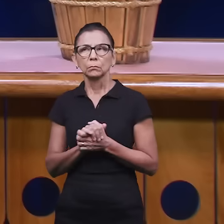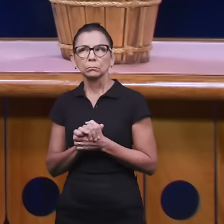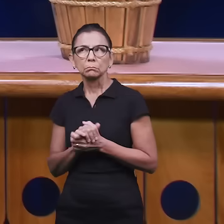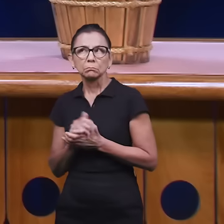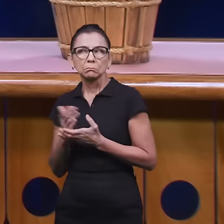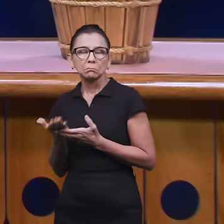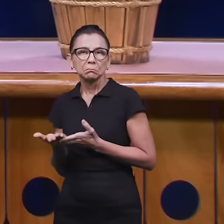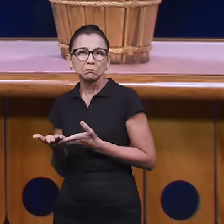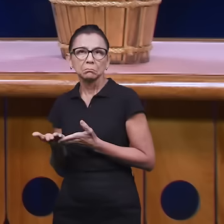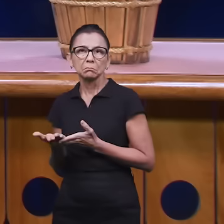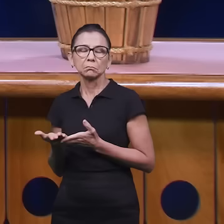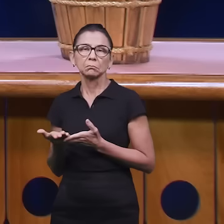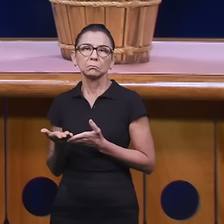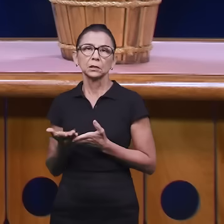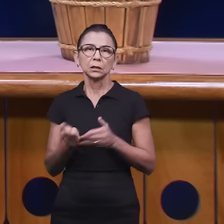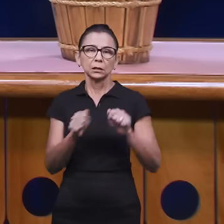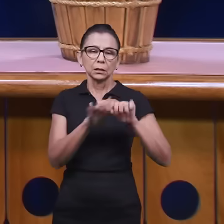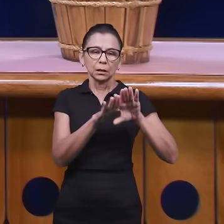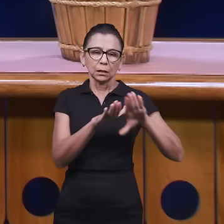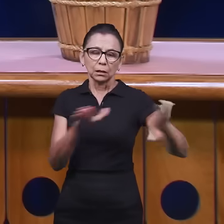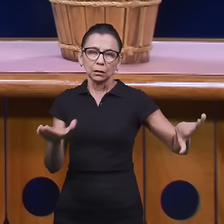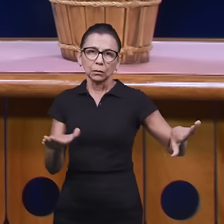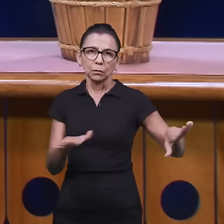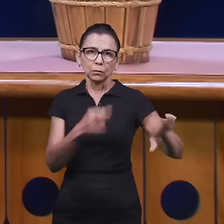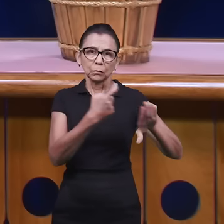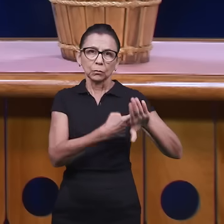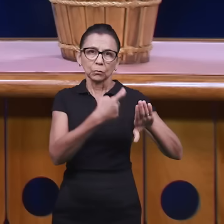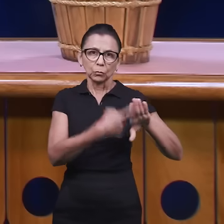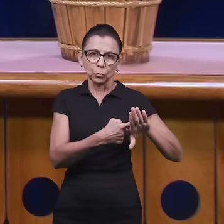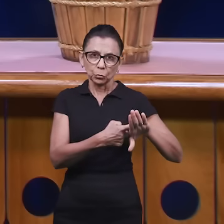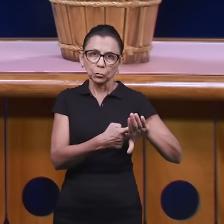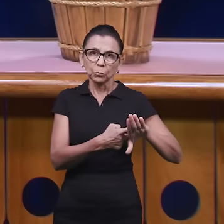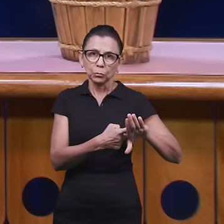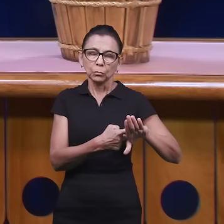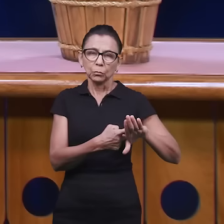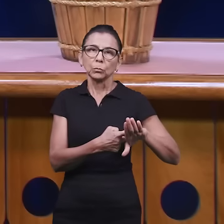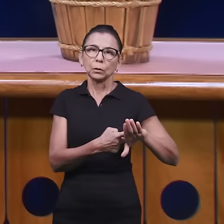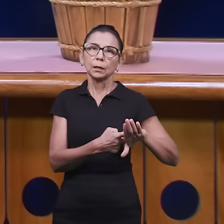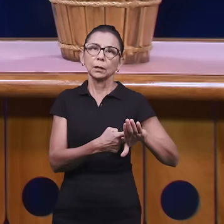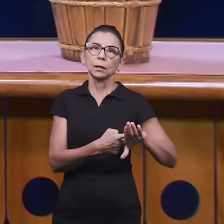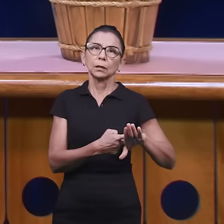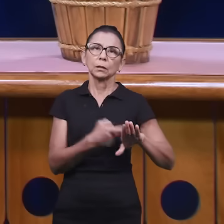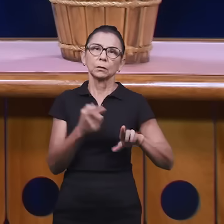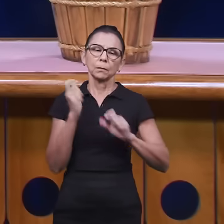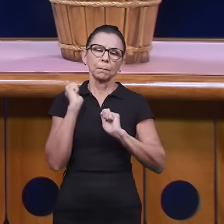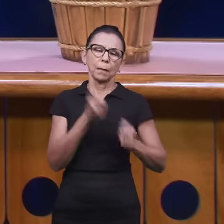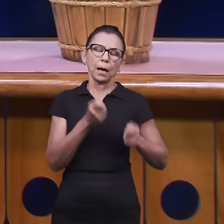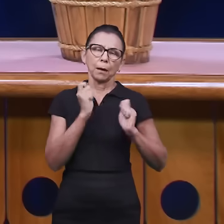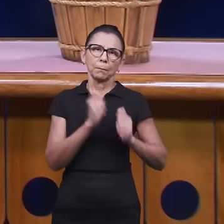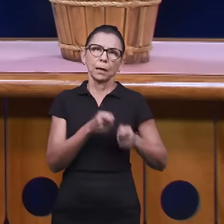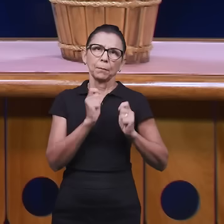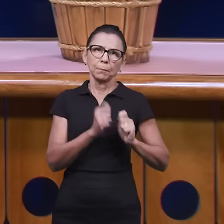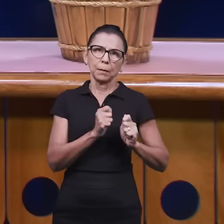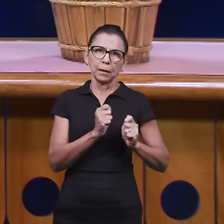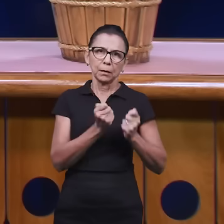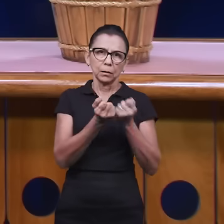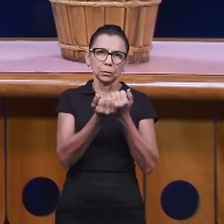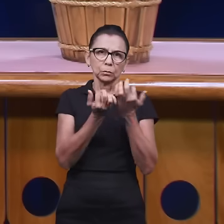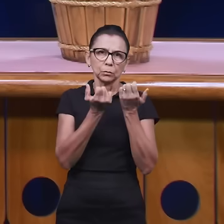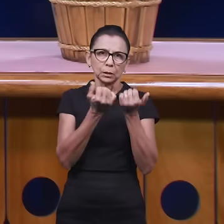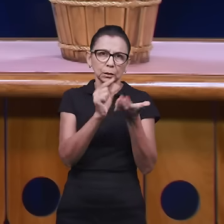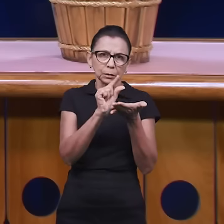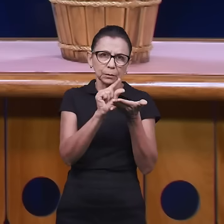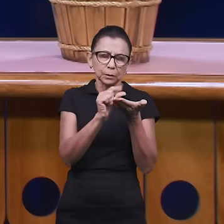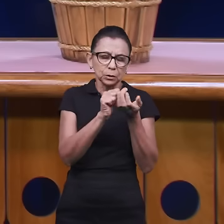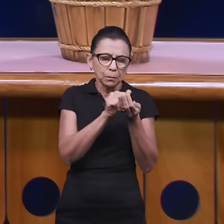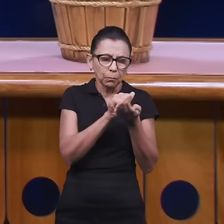Qual a aplicação disso para hoje? O que nós vemos hoje, profeticamente, fazendo uma analogia com isso aqui,